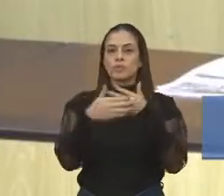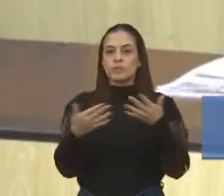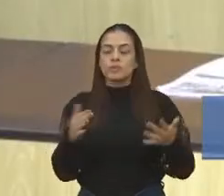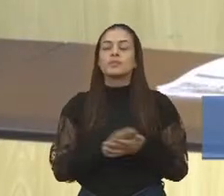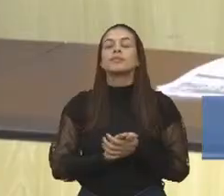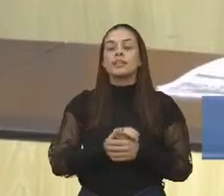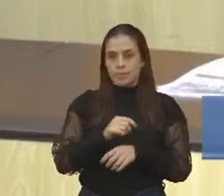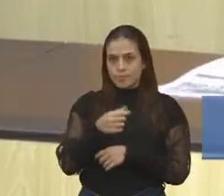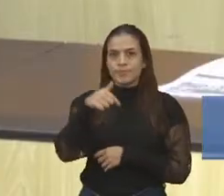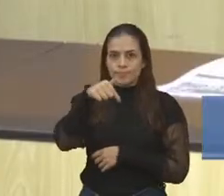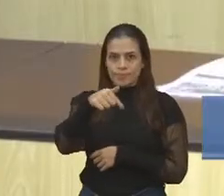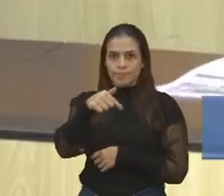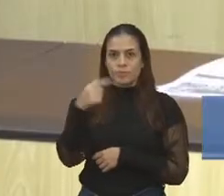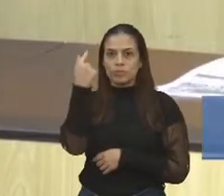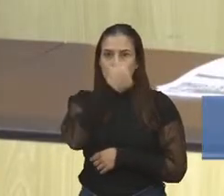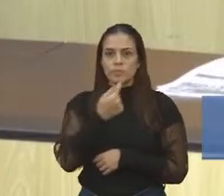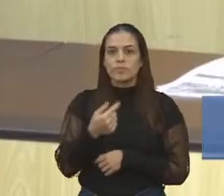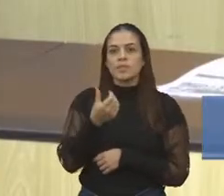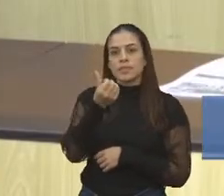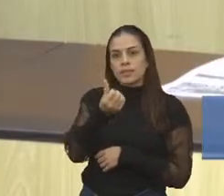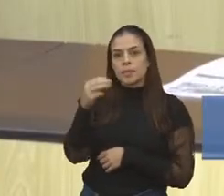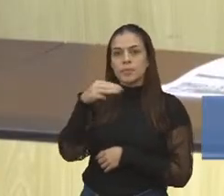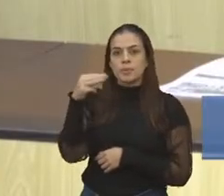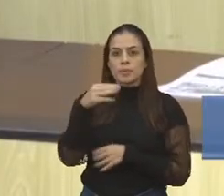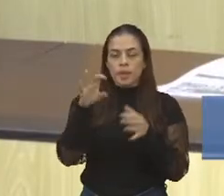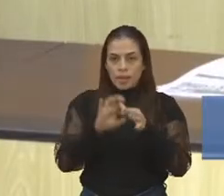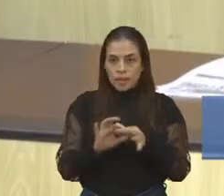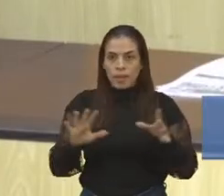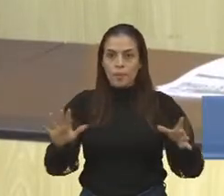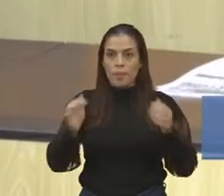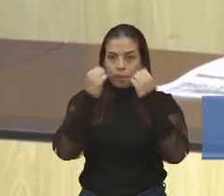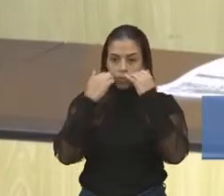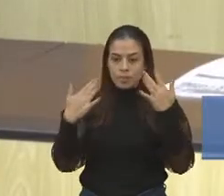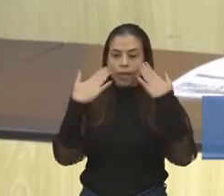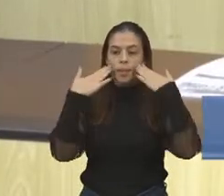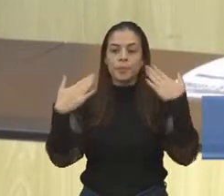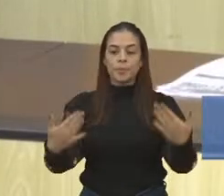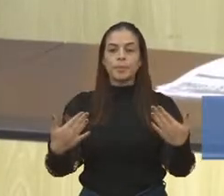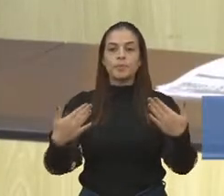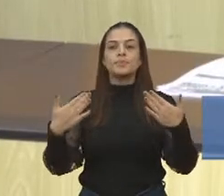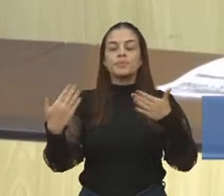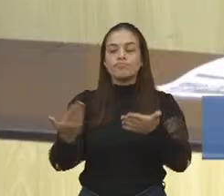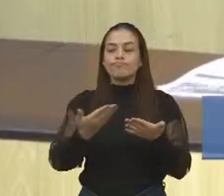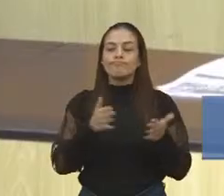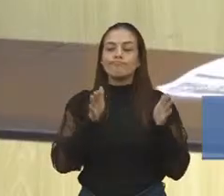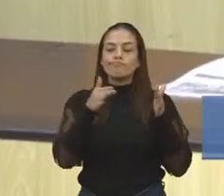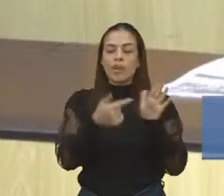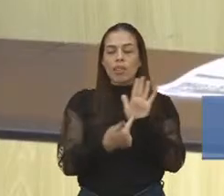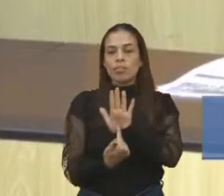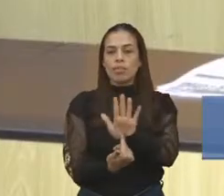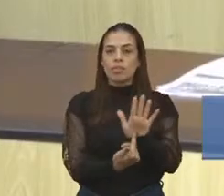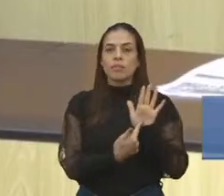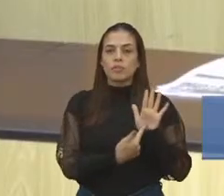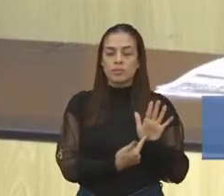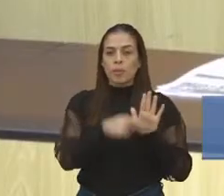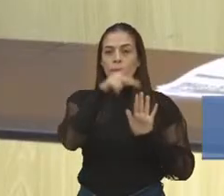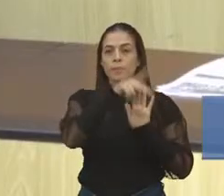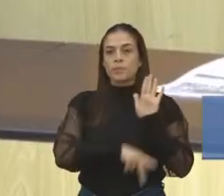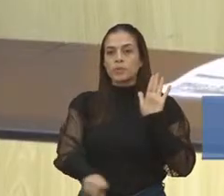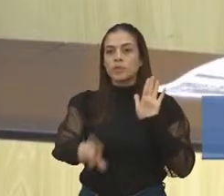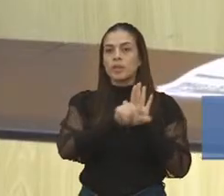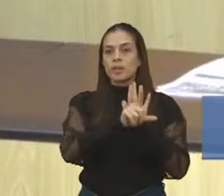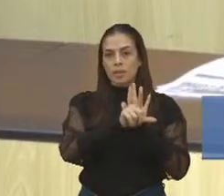19h06, declaro aberta a presente audiência pública, destinada à demonstração do projeto de